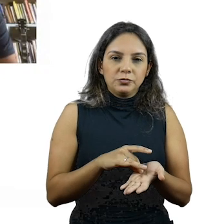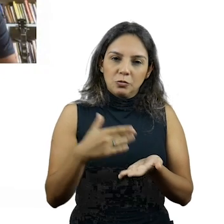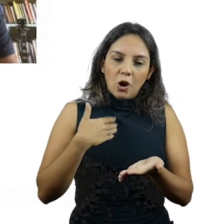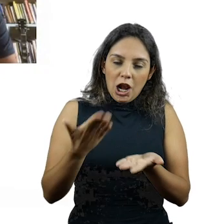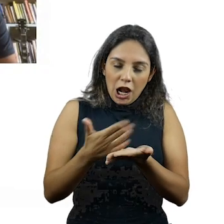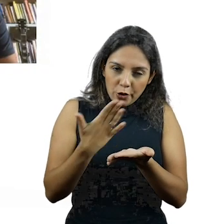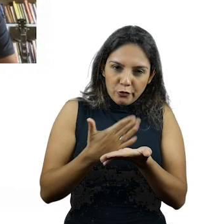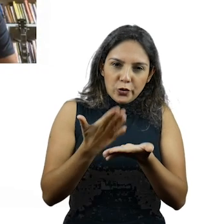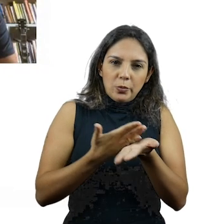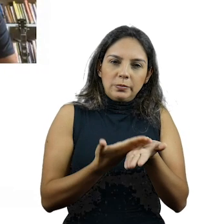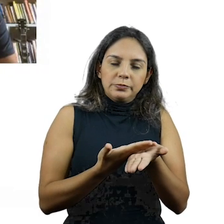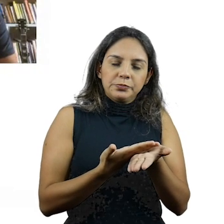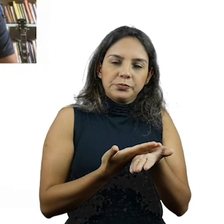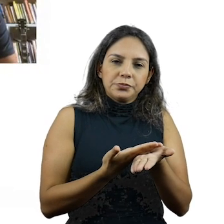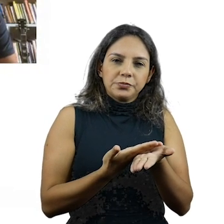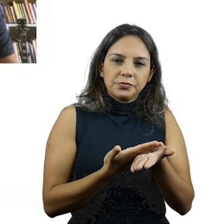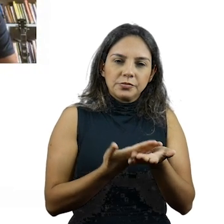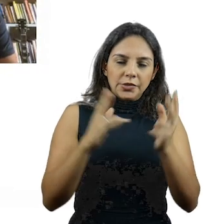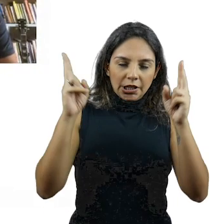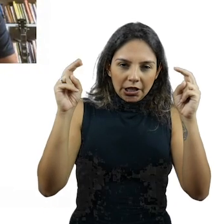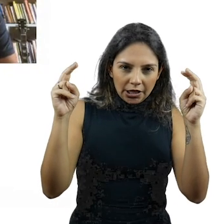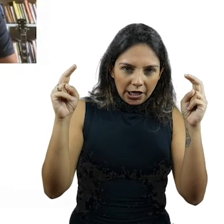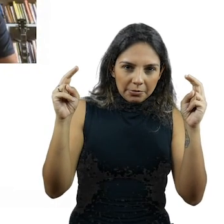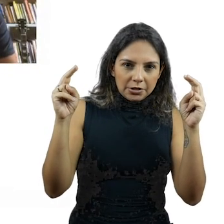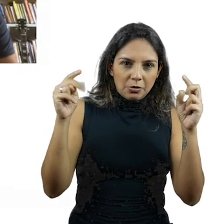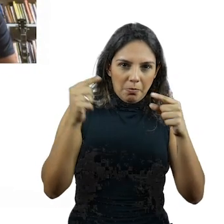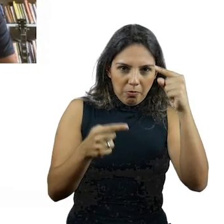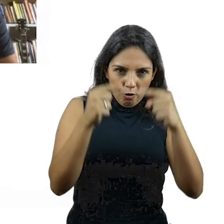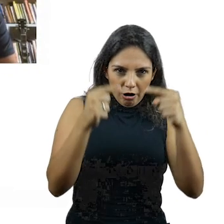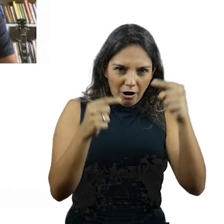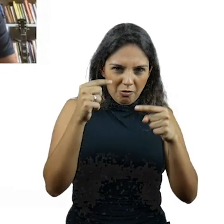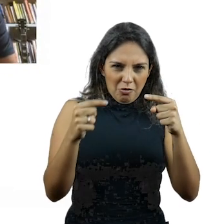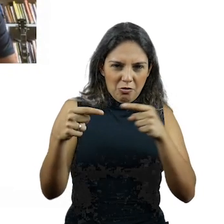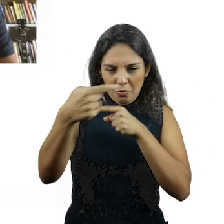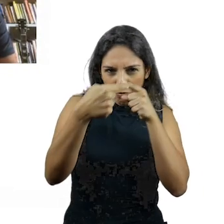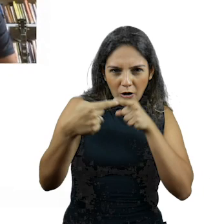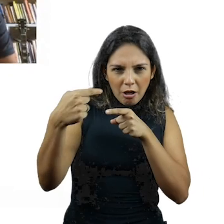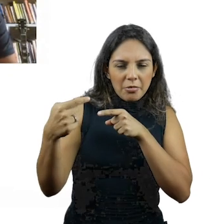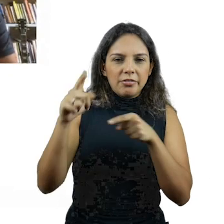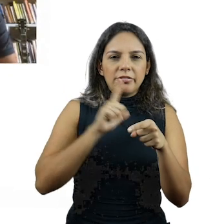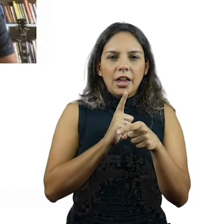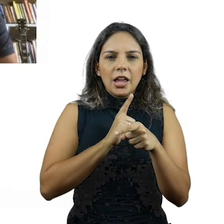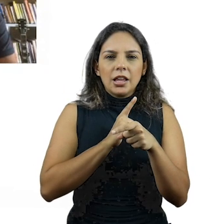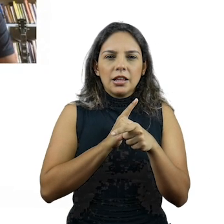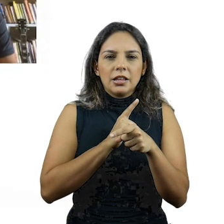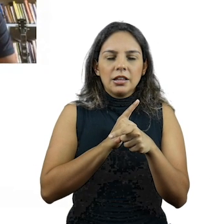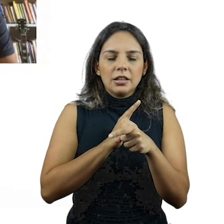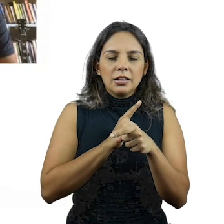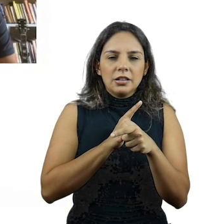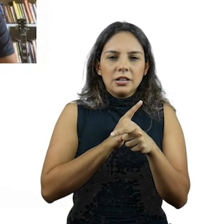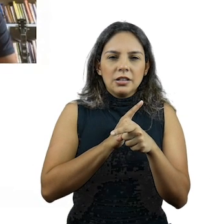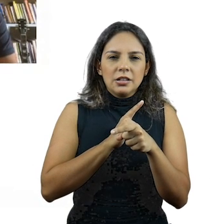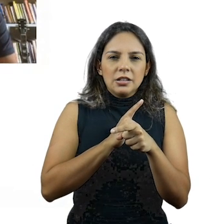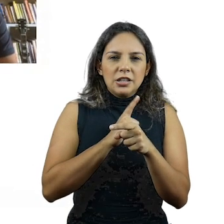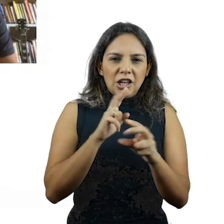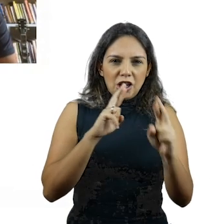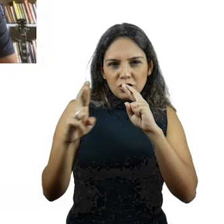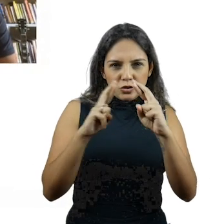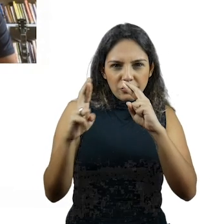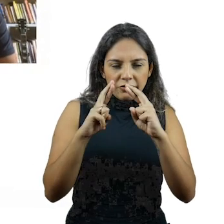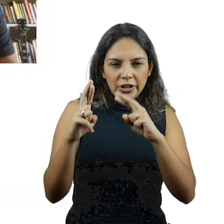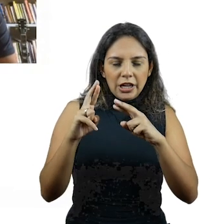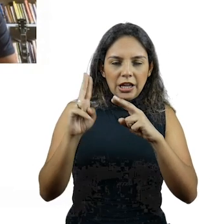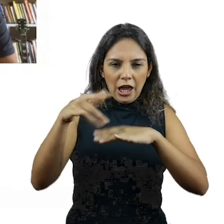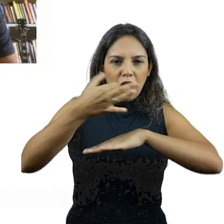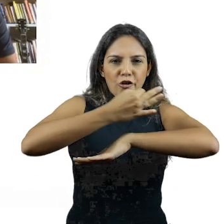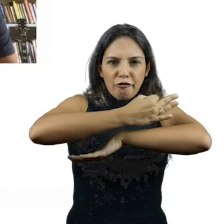abordo temas, né, geralmente polêmicos, mas que tem uma solução que tem a ver com ficção mesmo, ficção científica. Então, é um gênero que eu